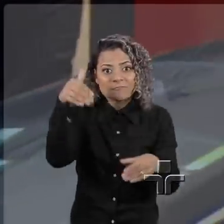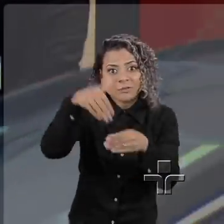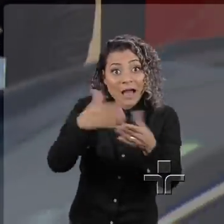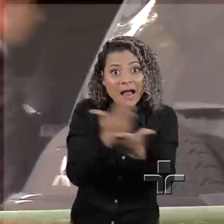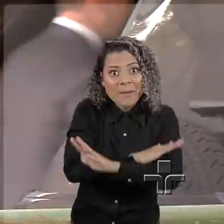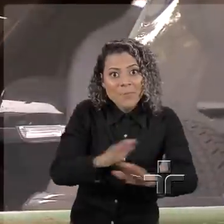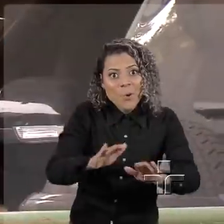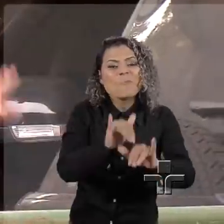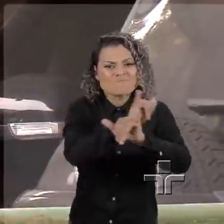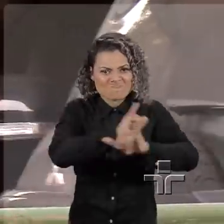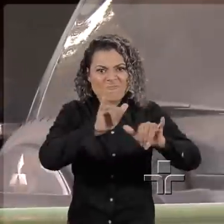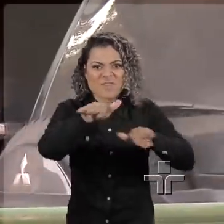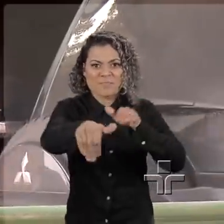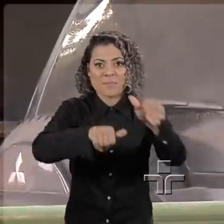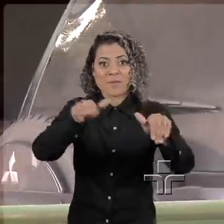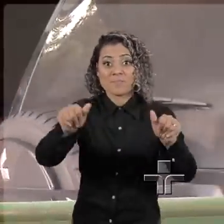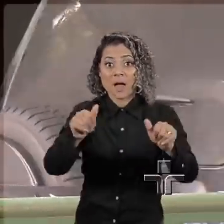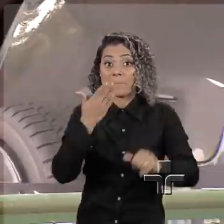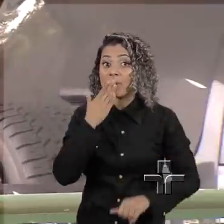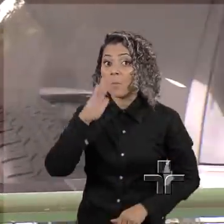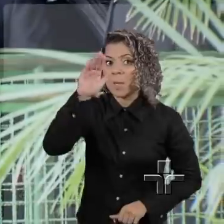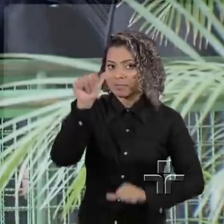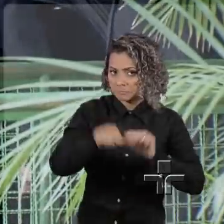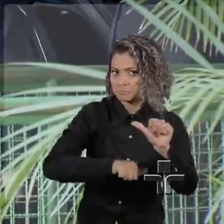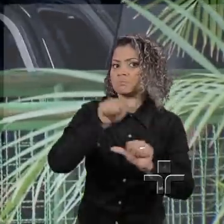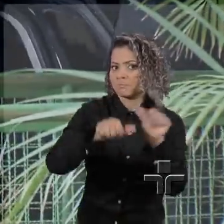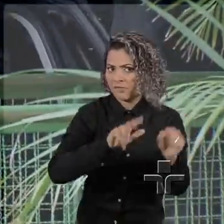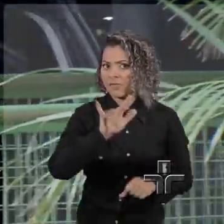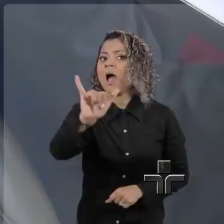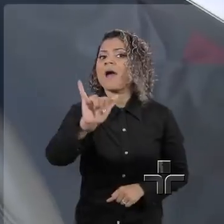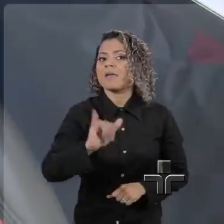a promessa é de muitas mudanças.